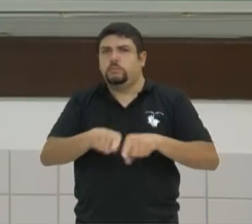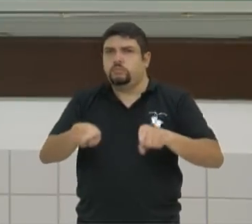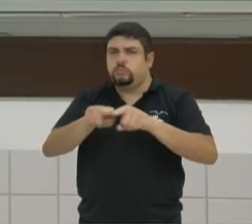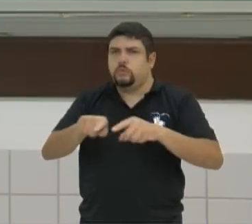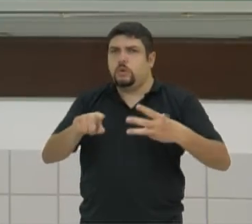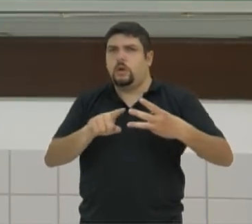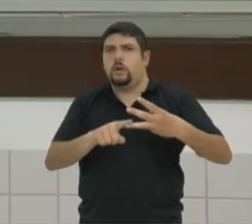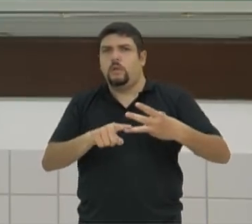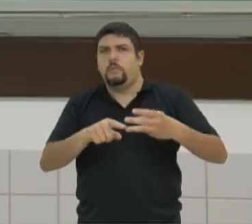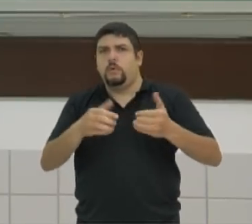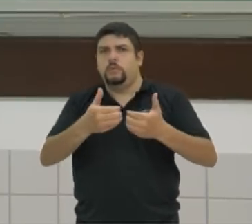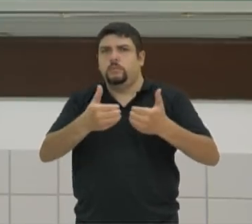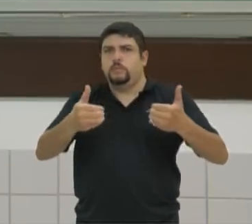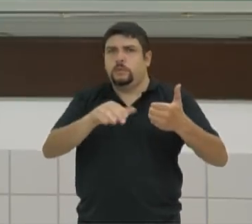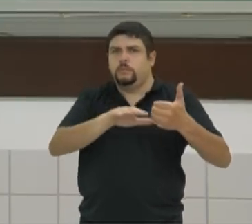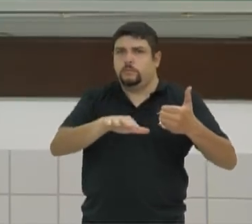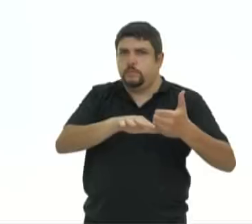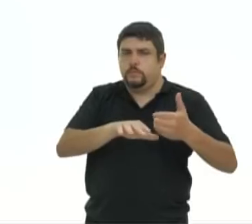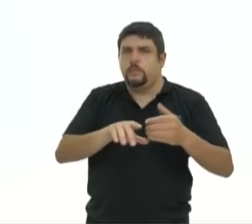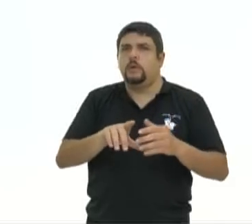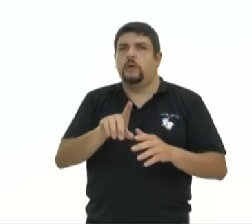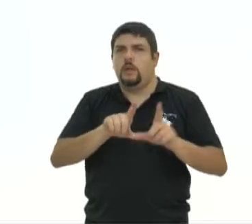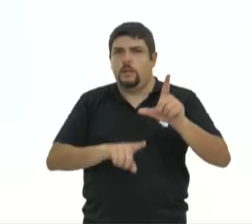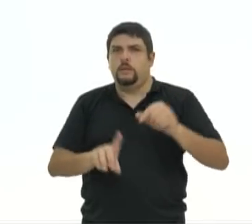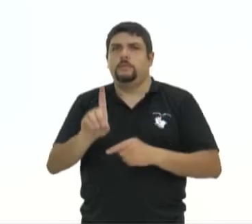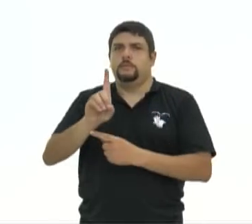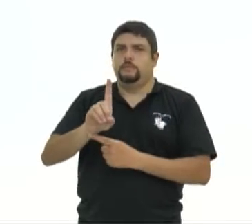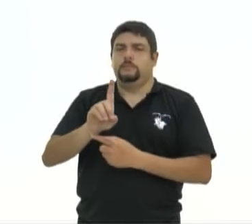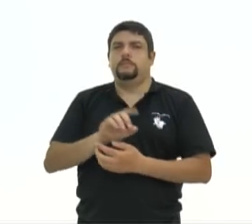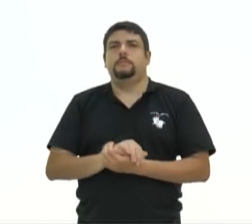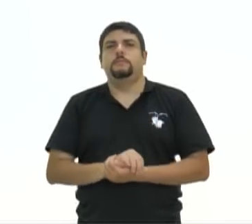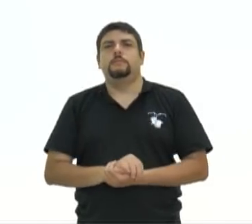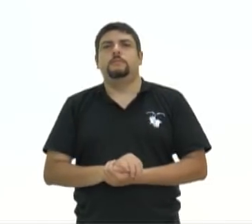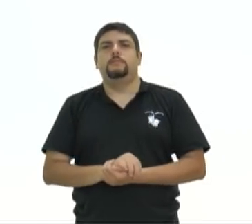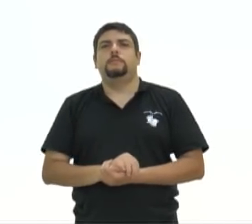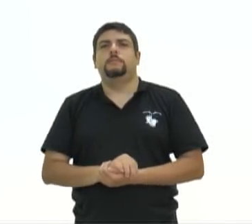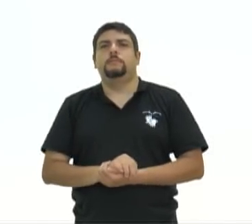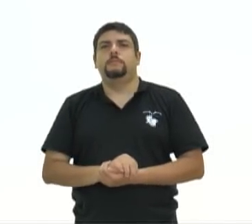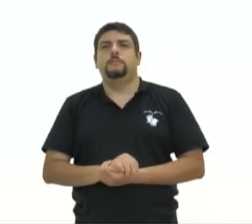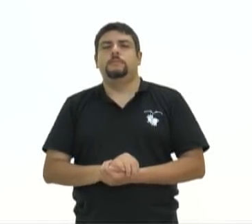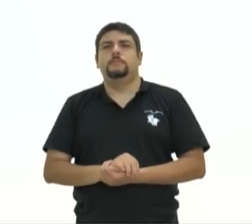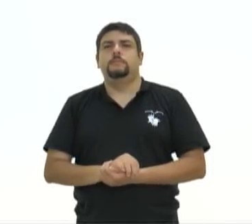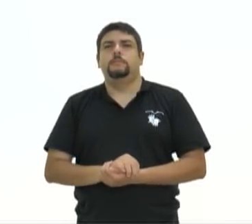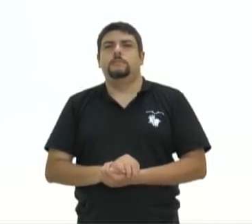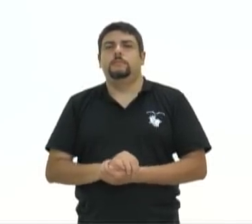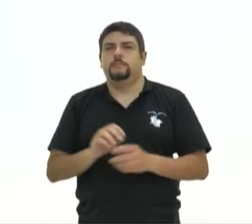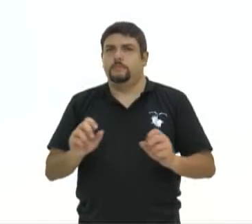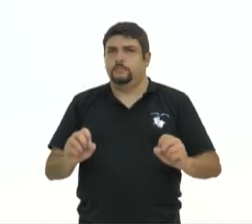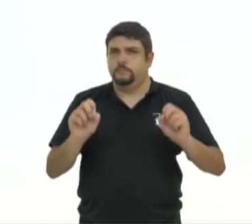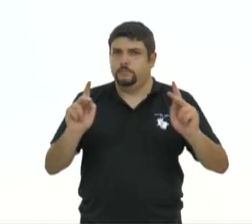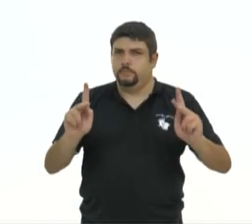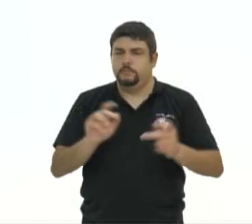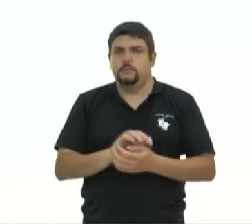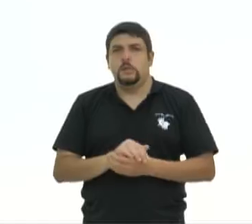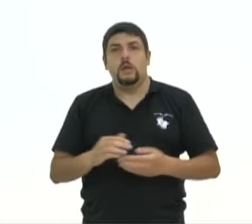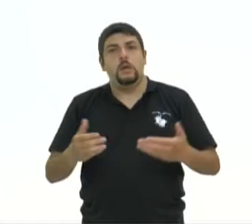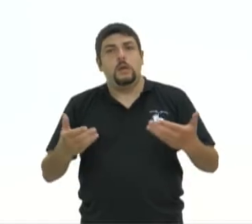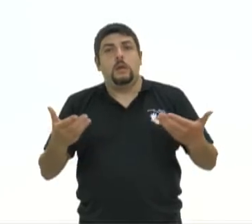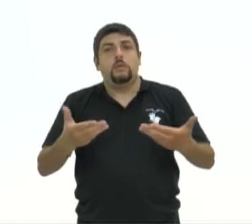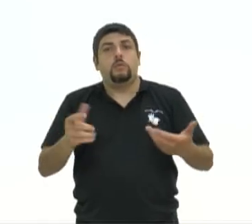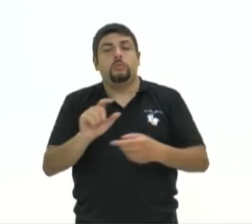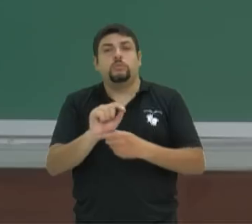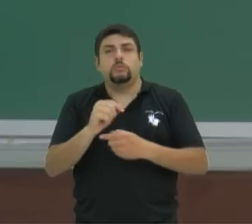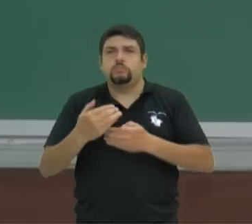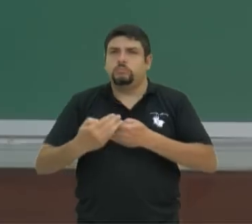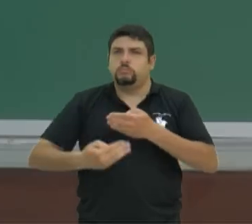Então a alternativa correta é a letra D, média, moda e mediana. Tranquilo? Beleza? Então agora a gente vai seguindo com